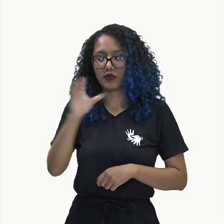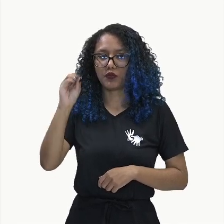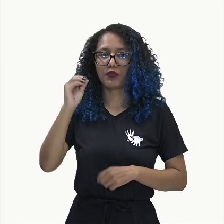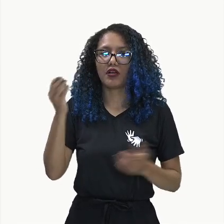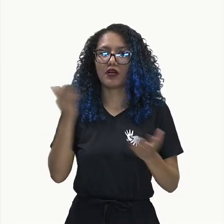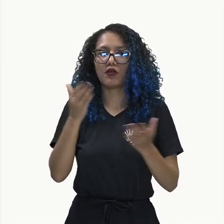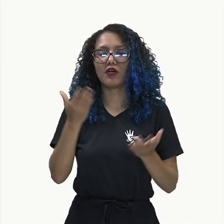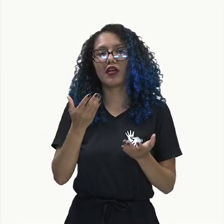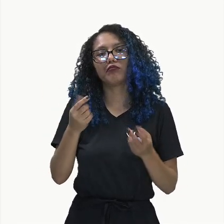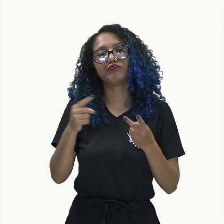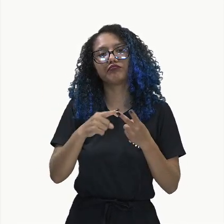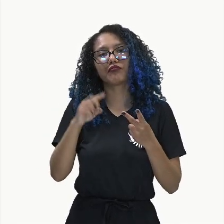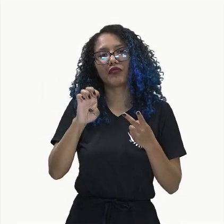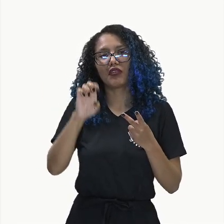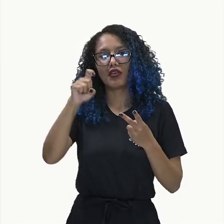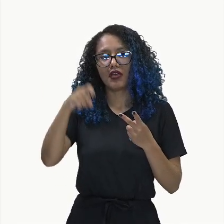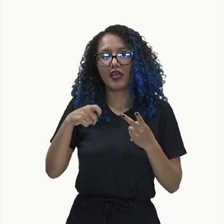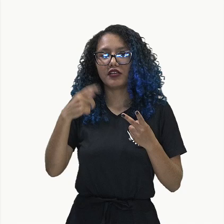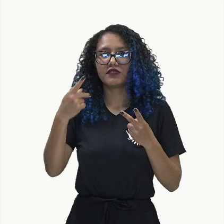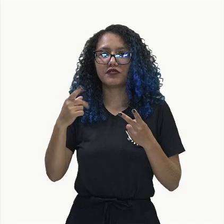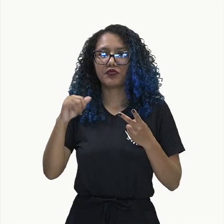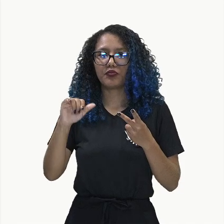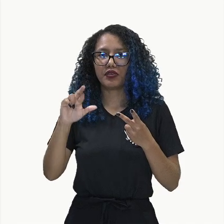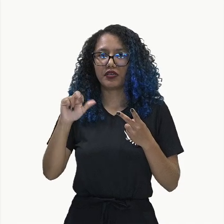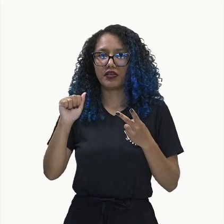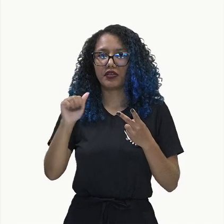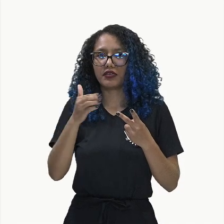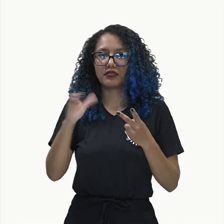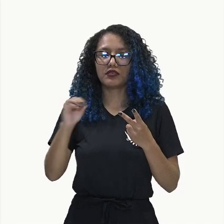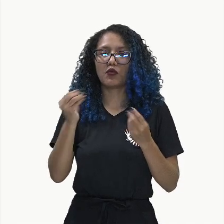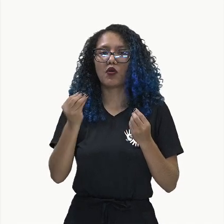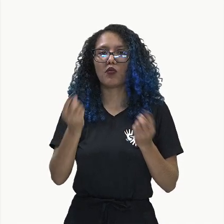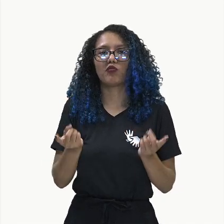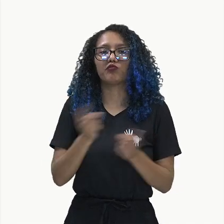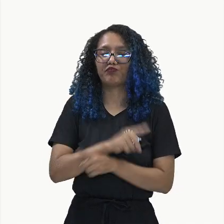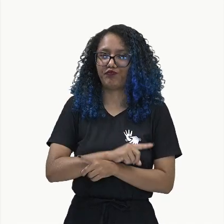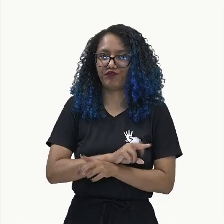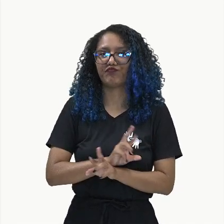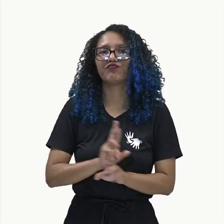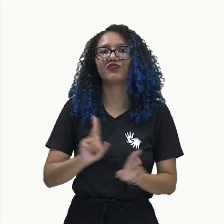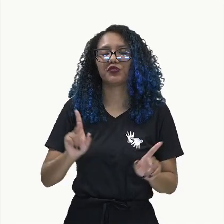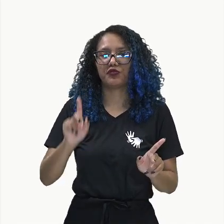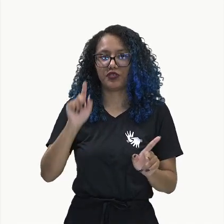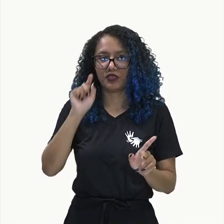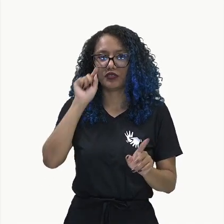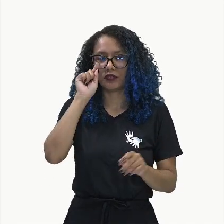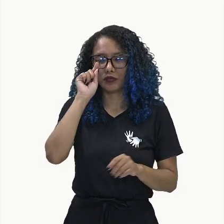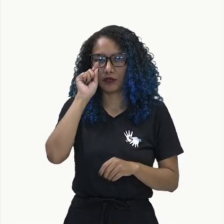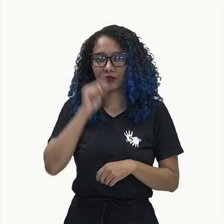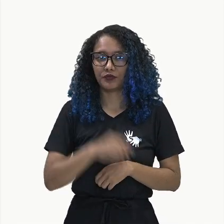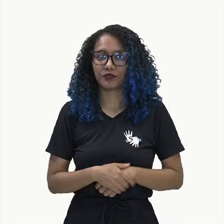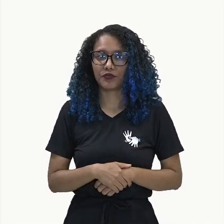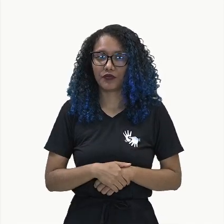expiração. Na expiração, já é o contrário. Então, já é o ar que ele é rico em dióxido